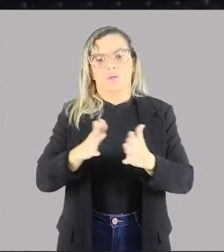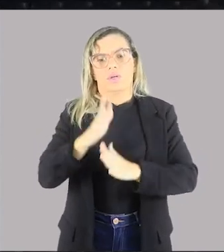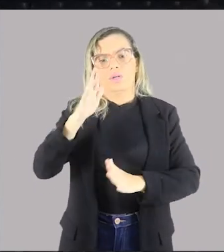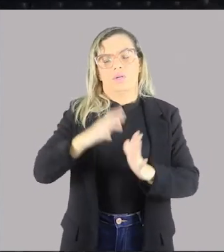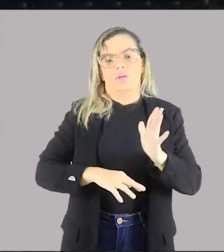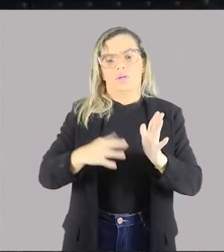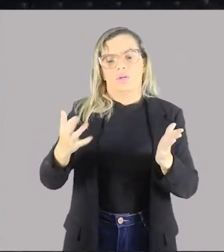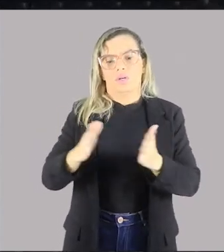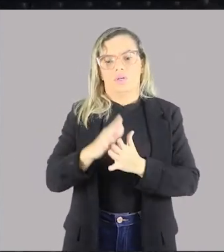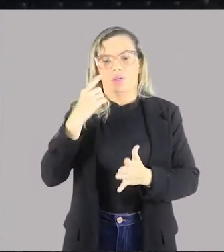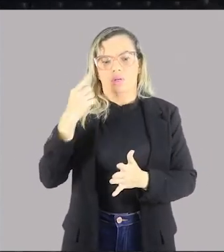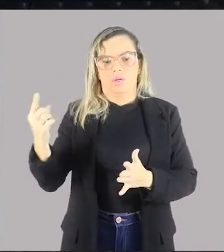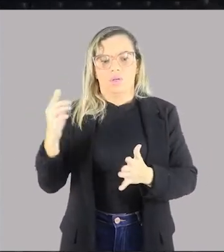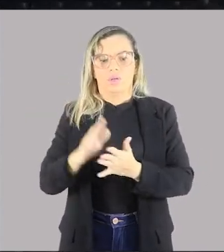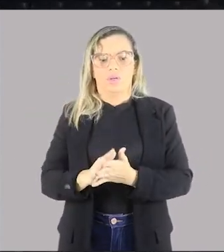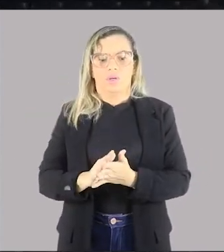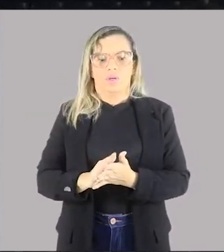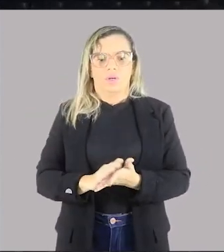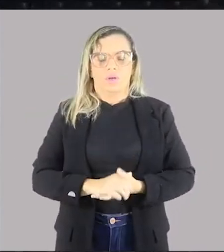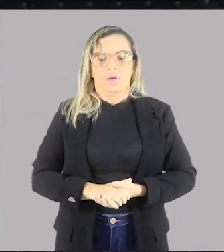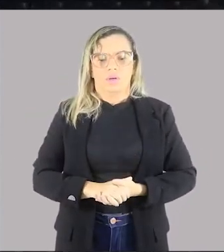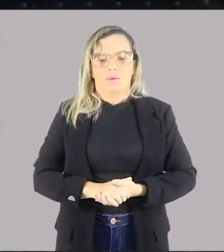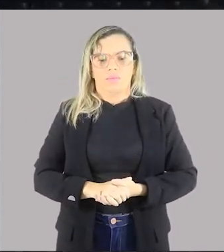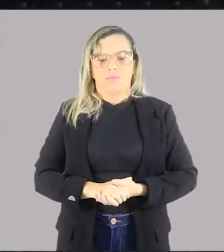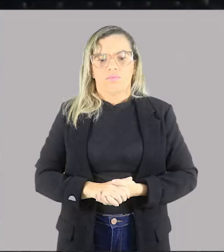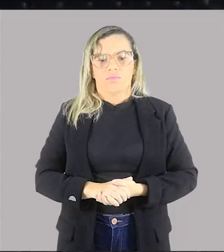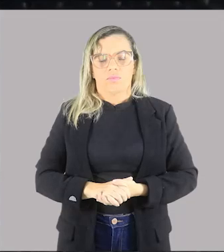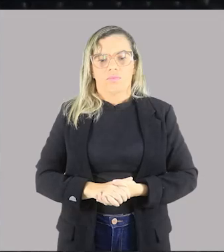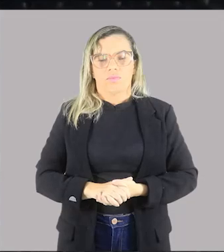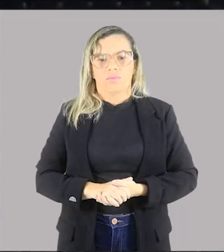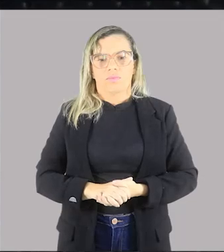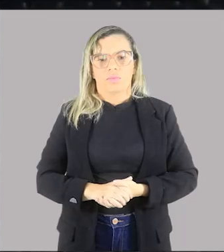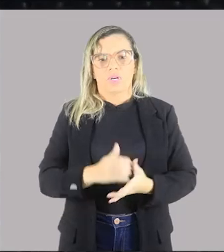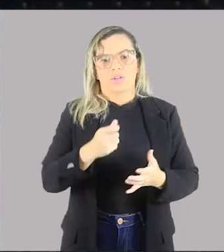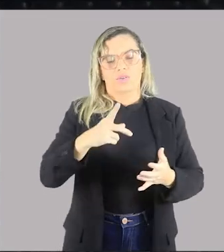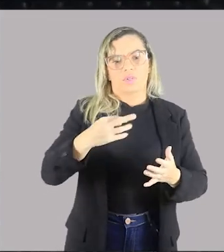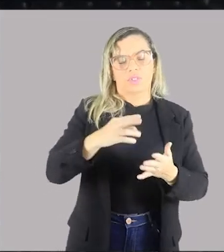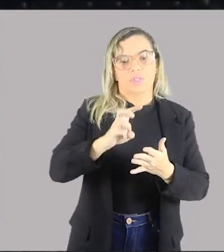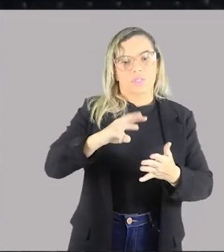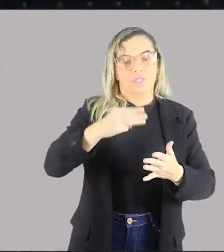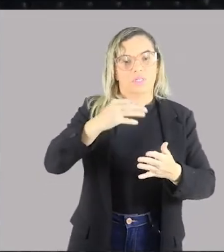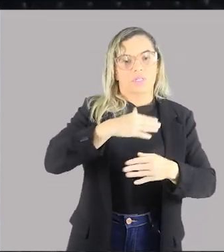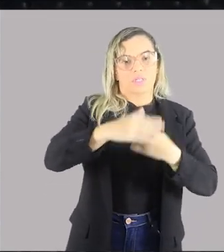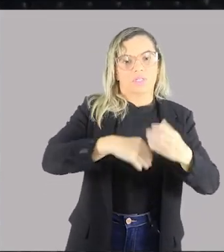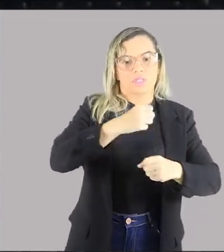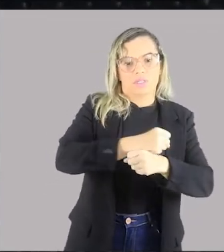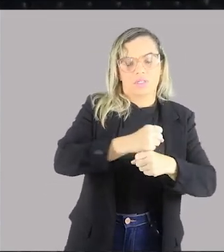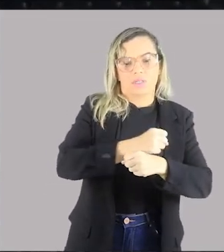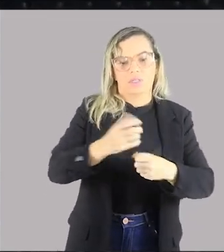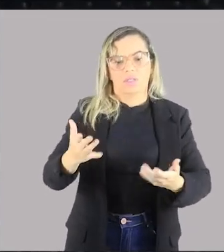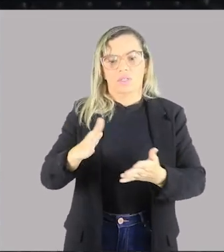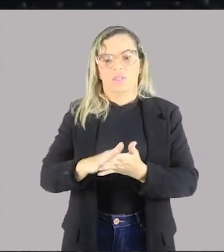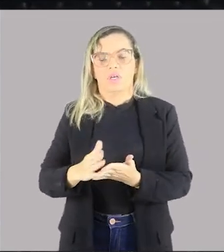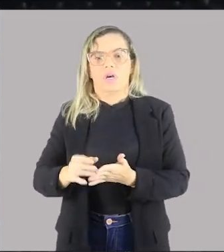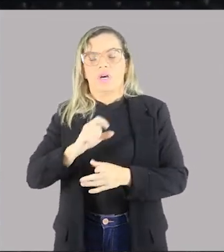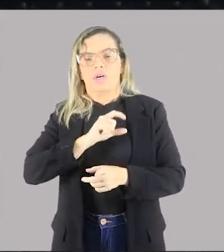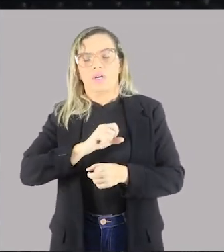a suspensão em 5 anos. Perfeito? Portanto, em relação à reincidência, esses são os